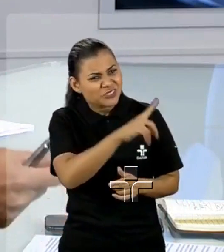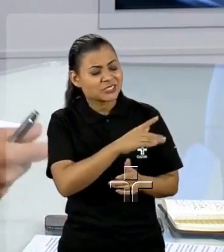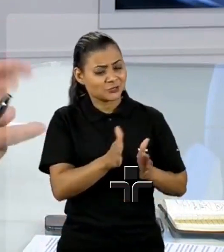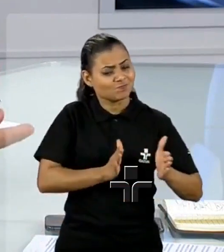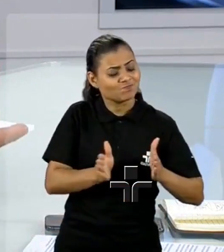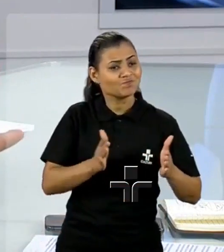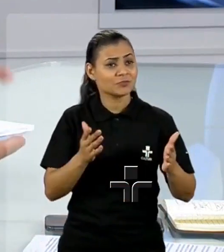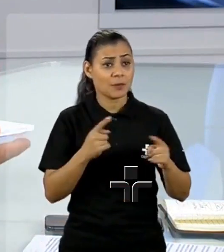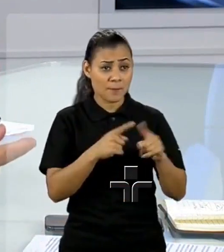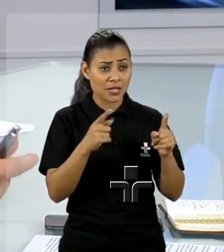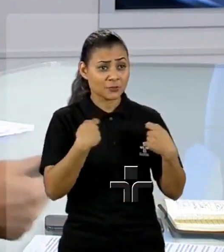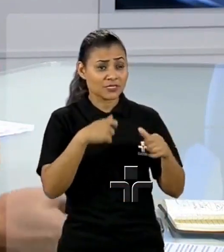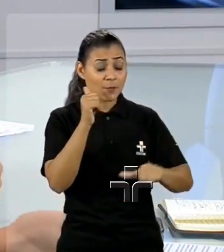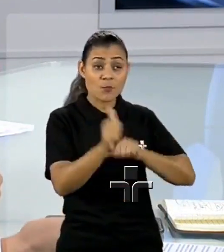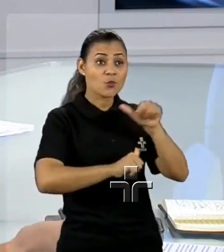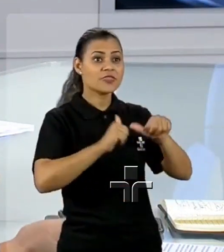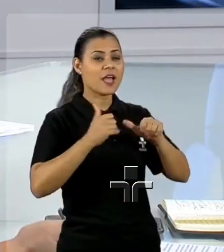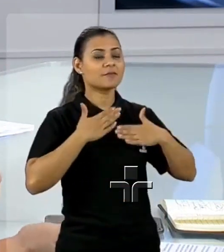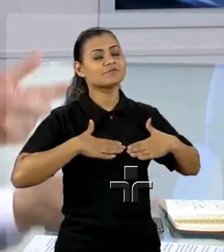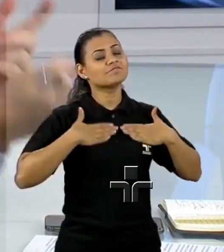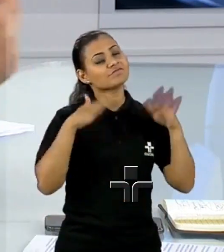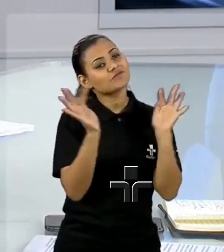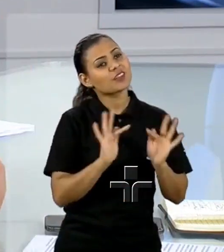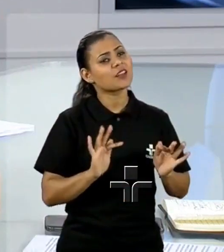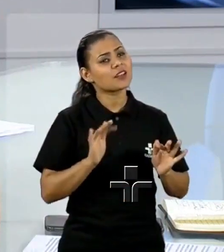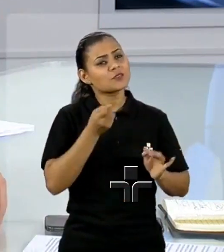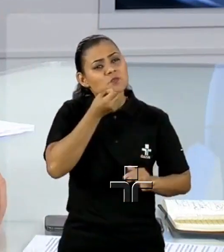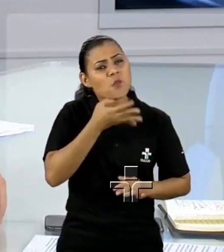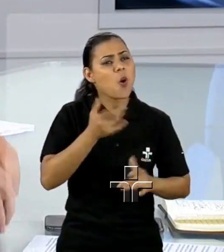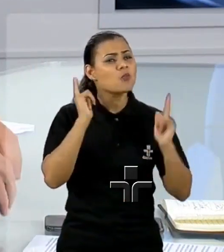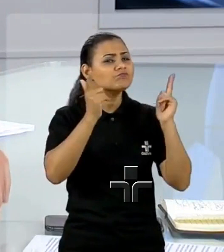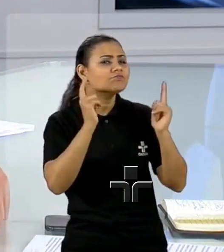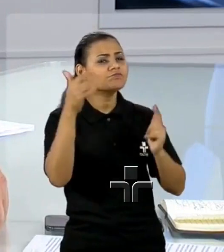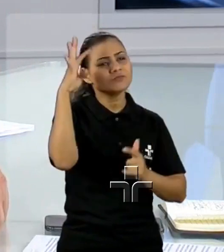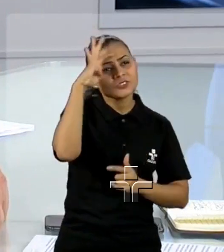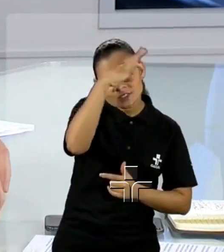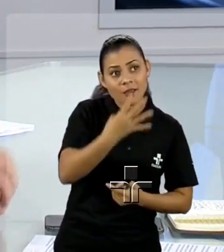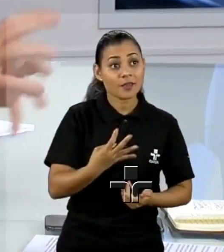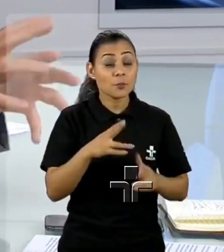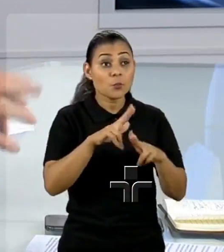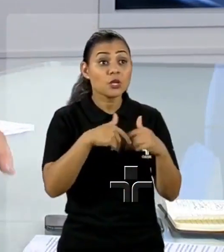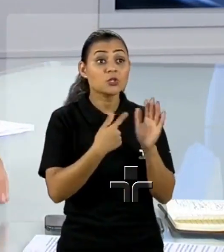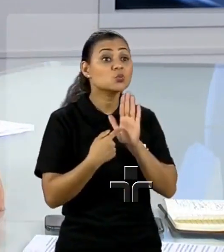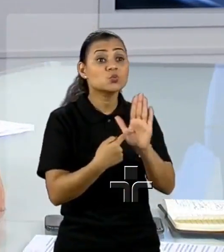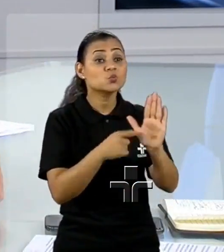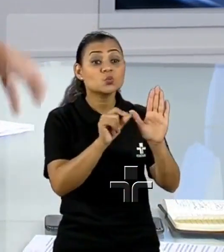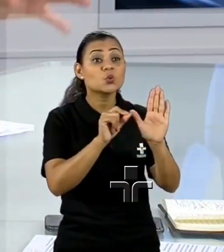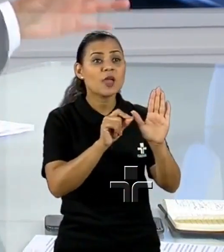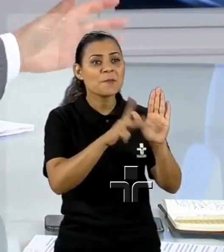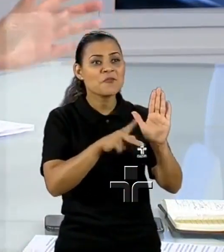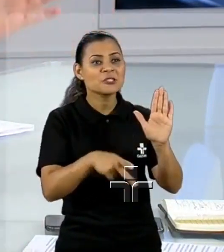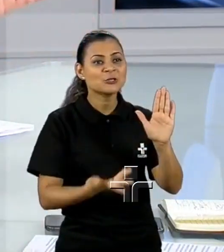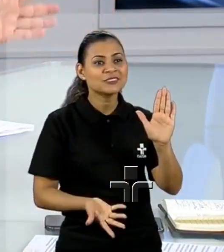você tem que transformar isso numa coisa prazerosa. Né? E aí entra o papel do catalisador e do professor. Então, se esse professor